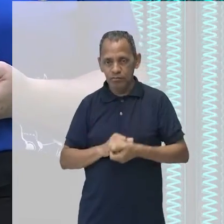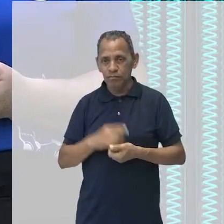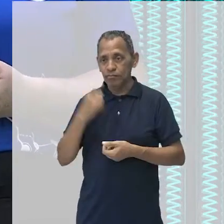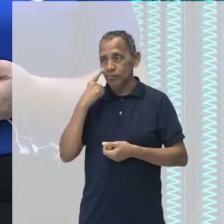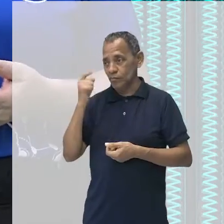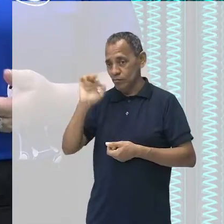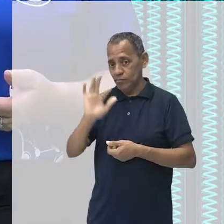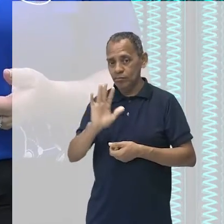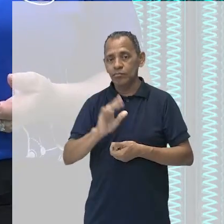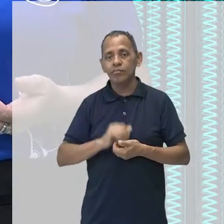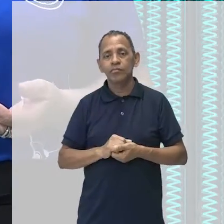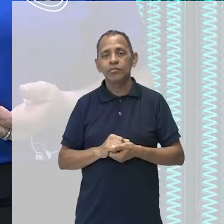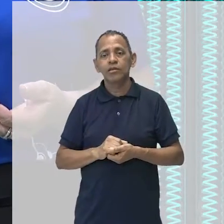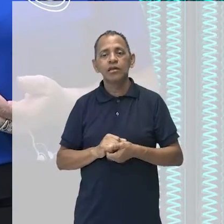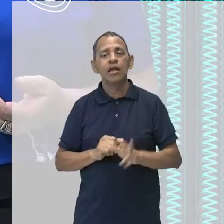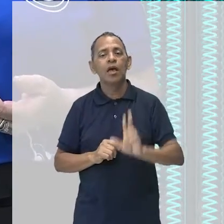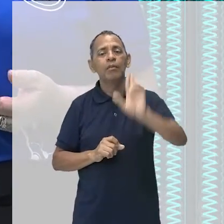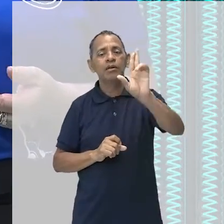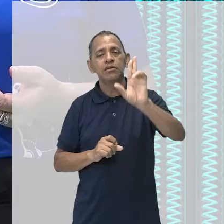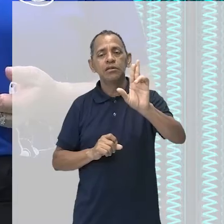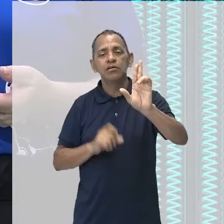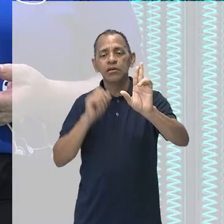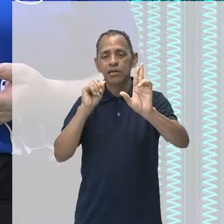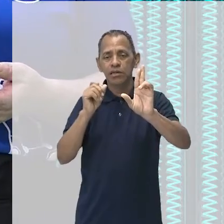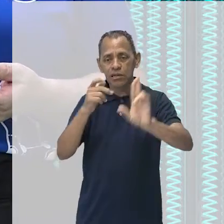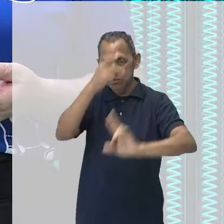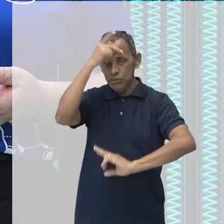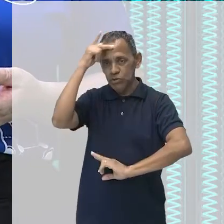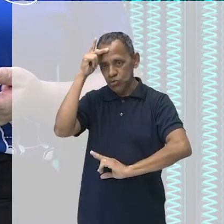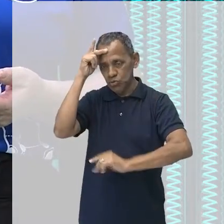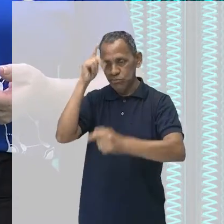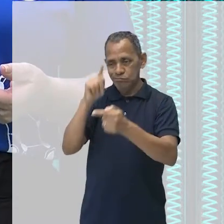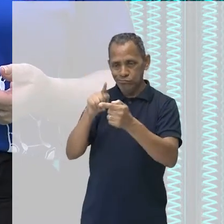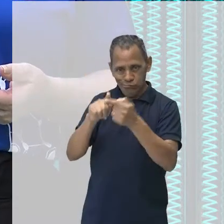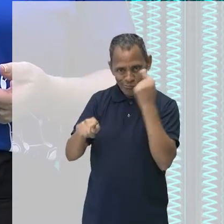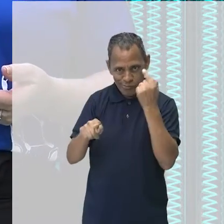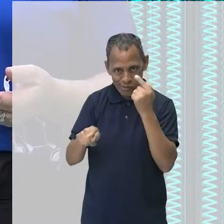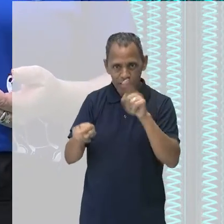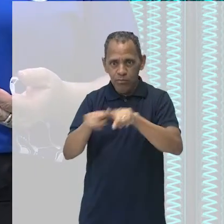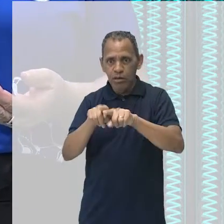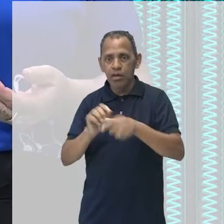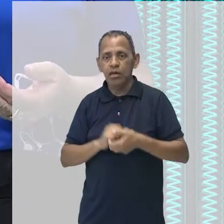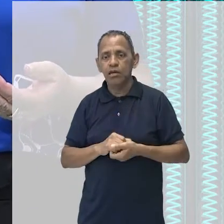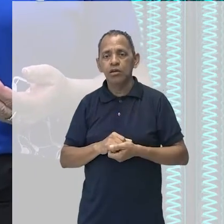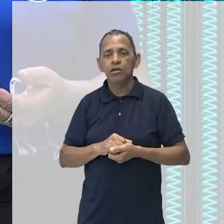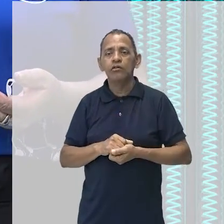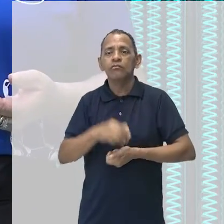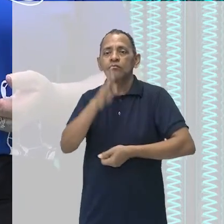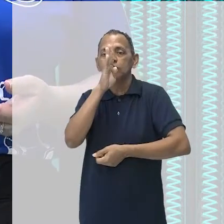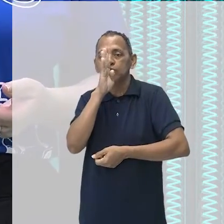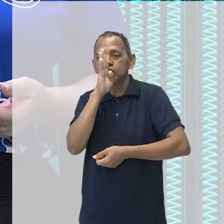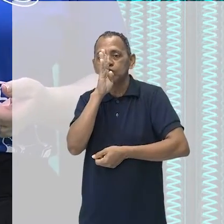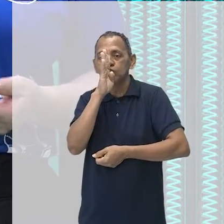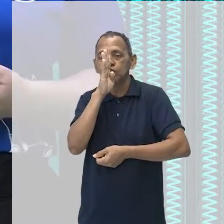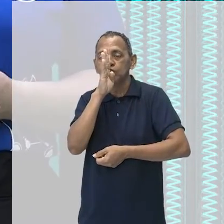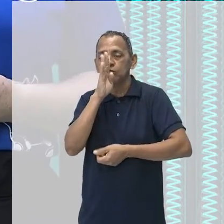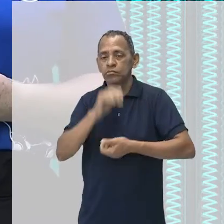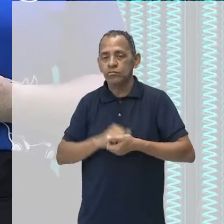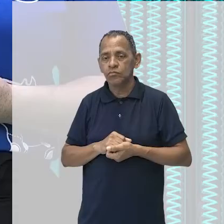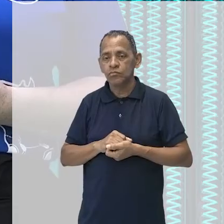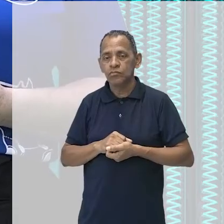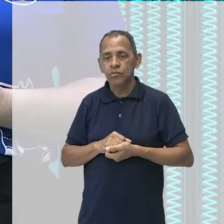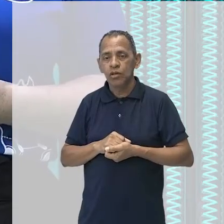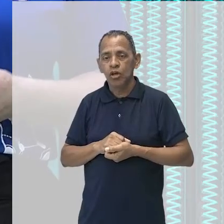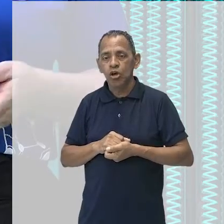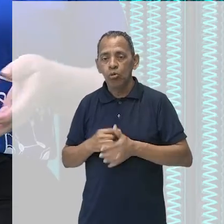uma imagem que representa justamente essa questão da censura. Você não poderia falar, você não poderia expor as